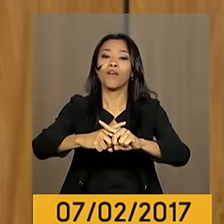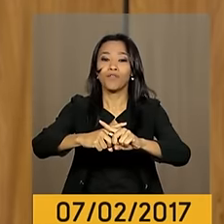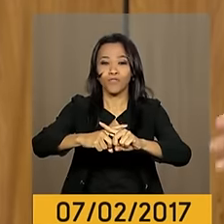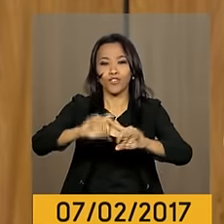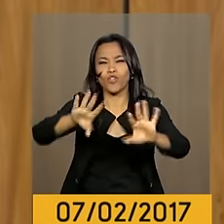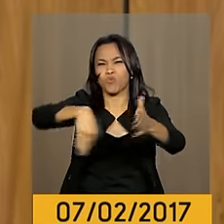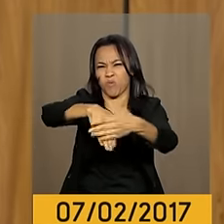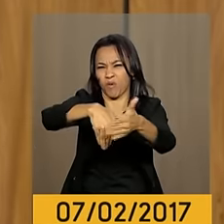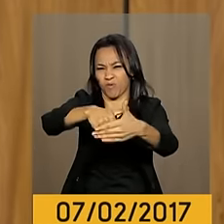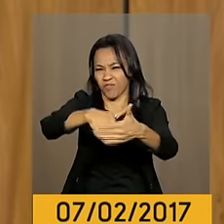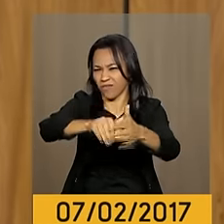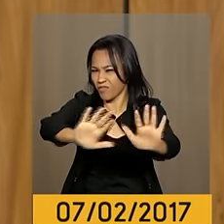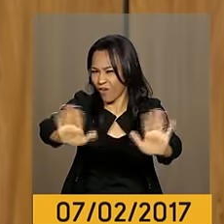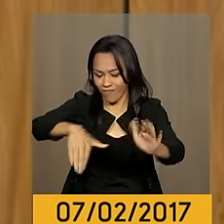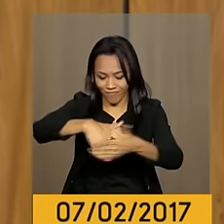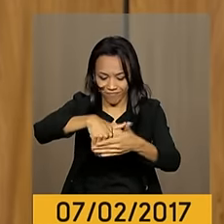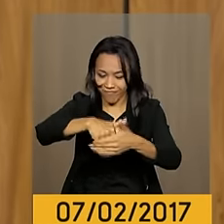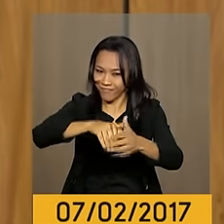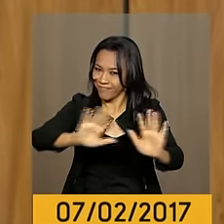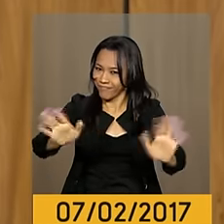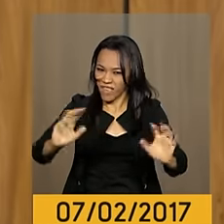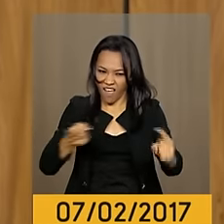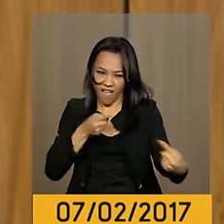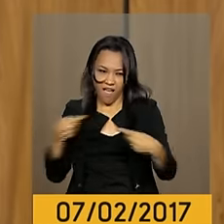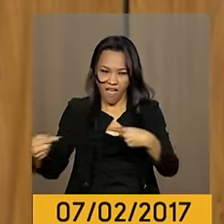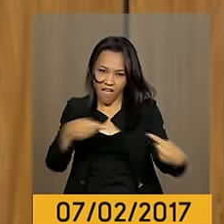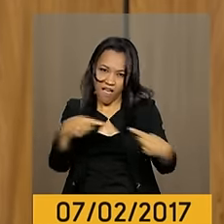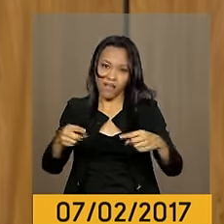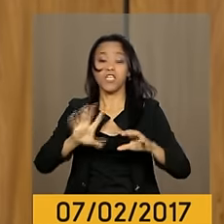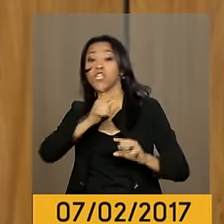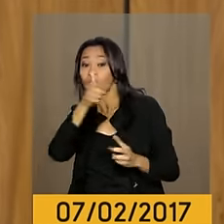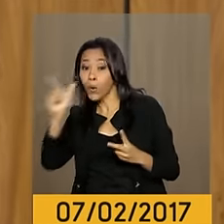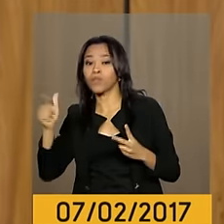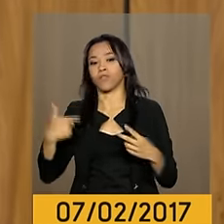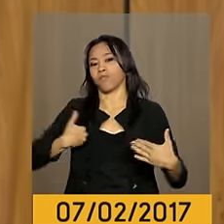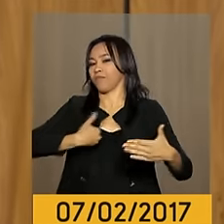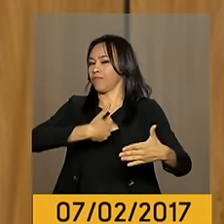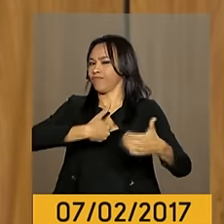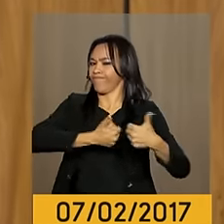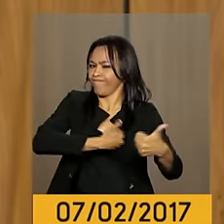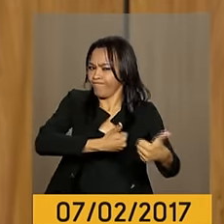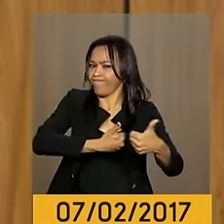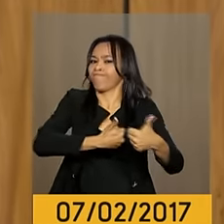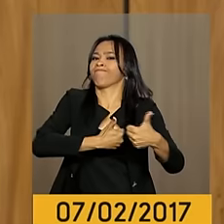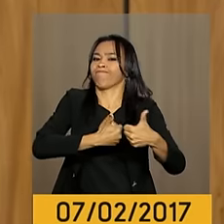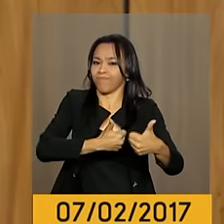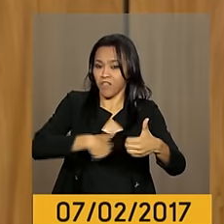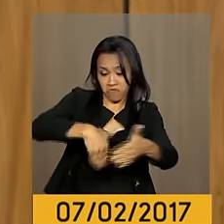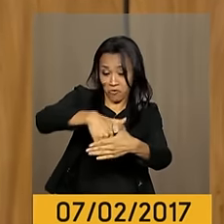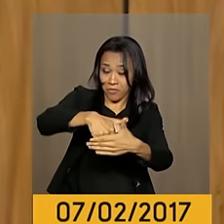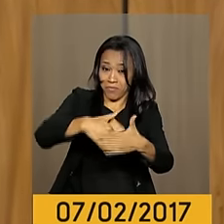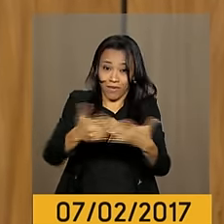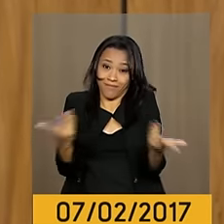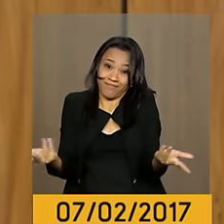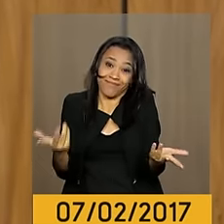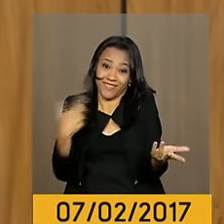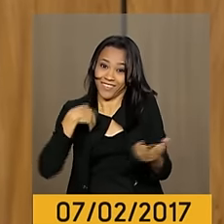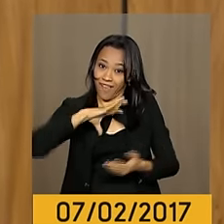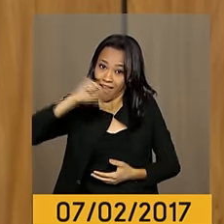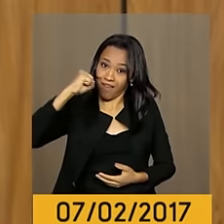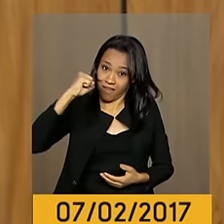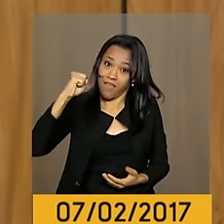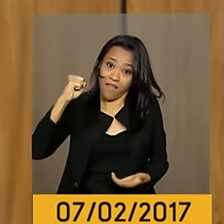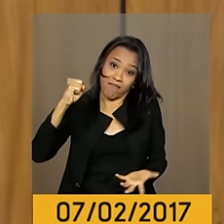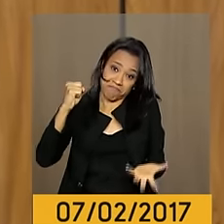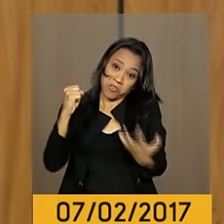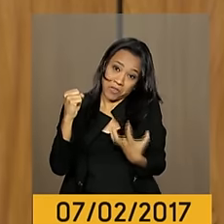no desporte especialmente pro futebol em tudo mais temos que ser parceiros no futebol como sempre né tenta queremos ganhar que